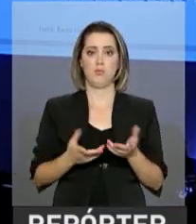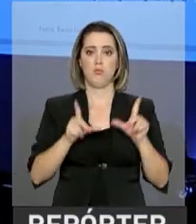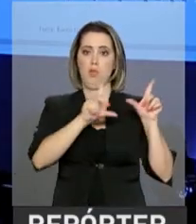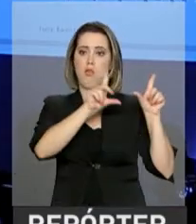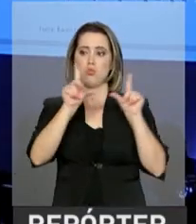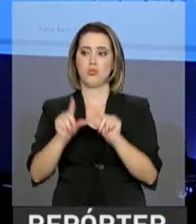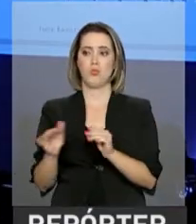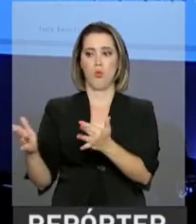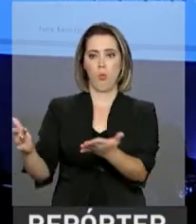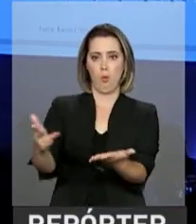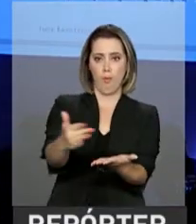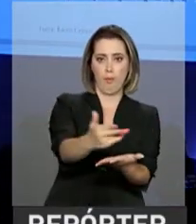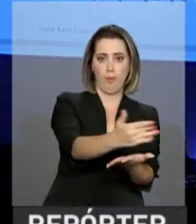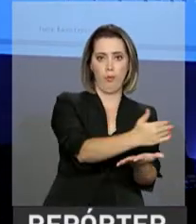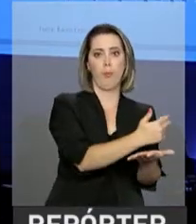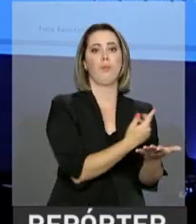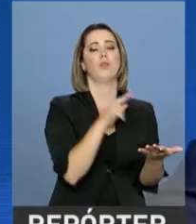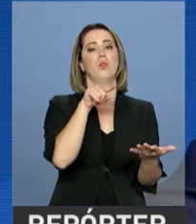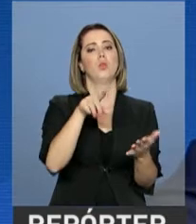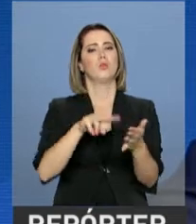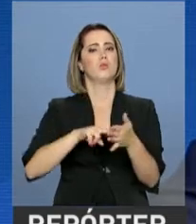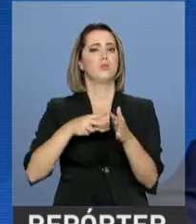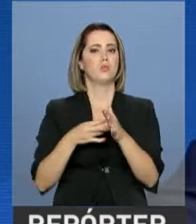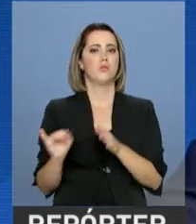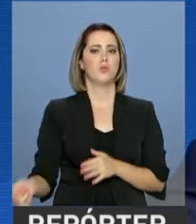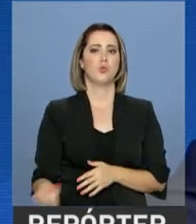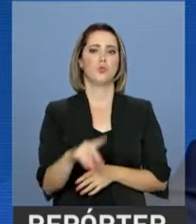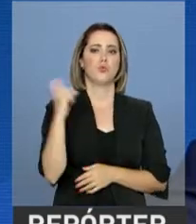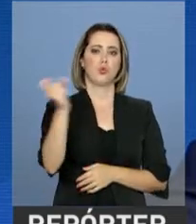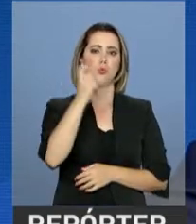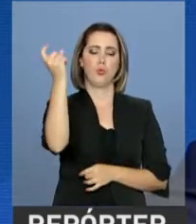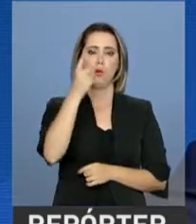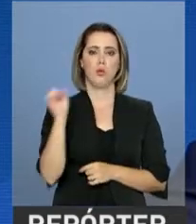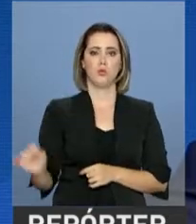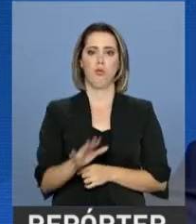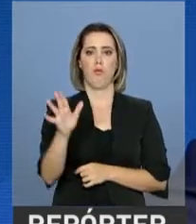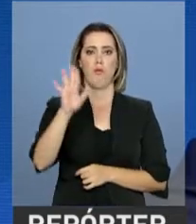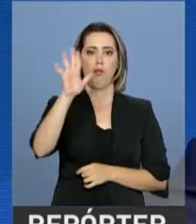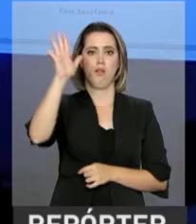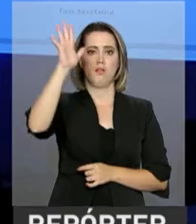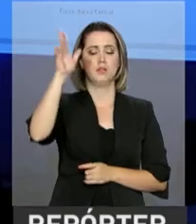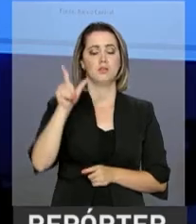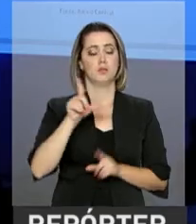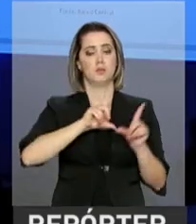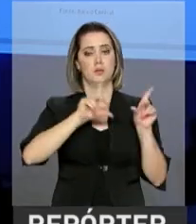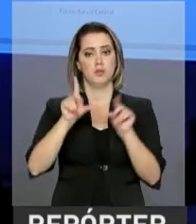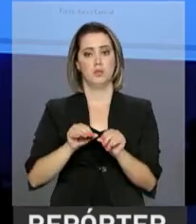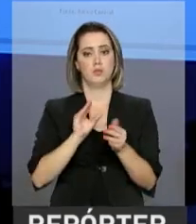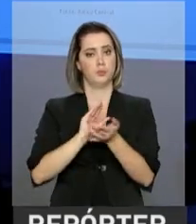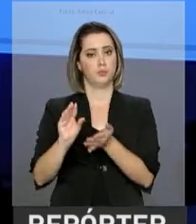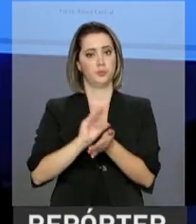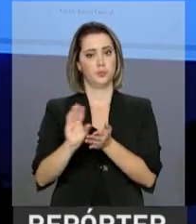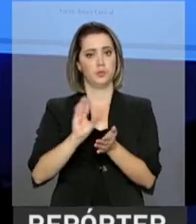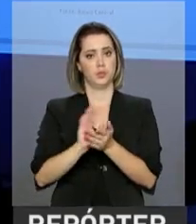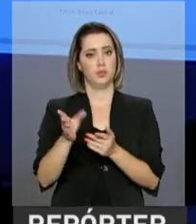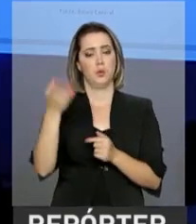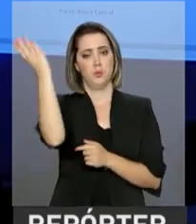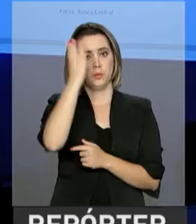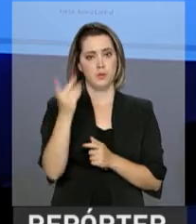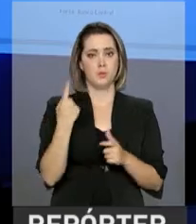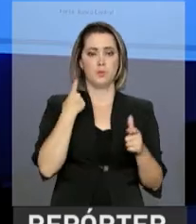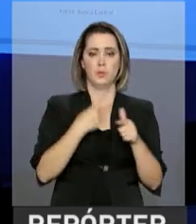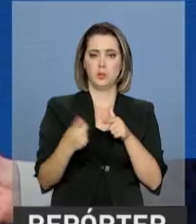receita o que resultou em juros altos e inflação crescente e merda dos investimentos que levaram o país à maior crise